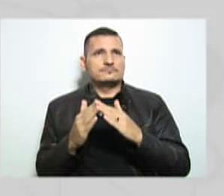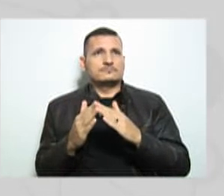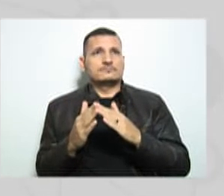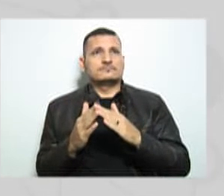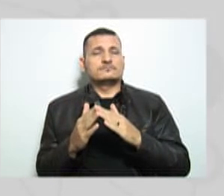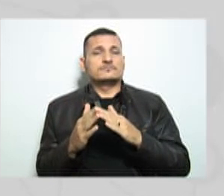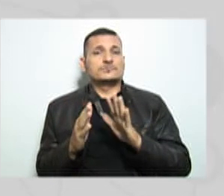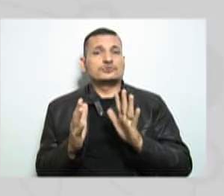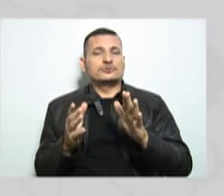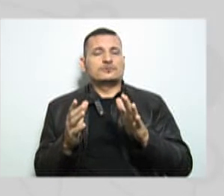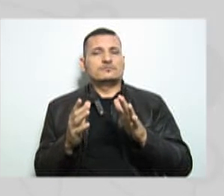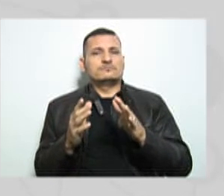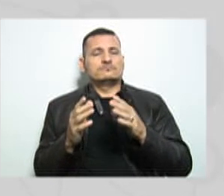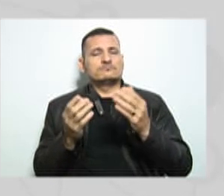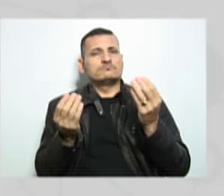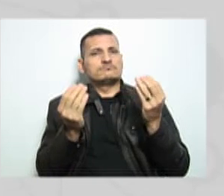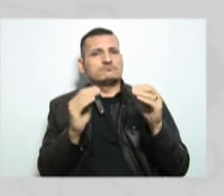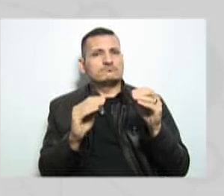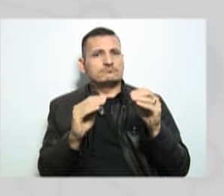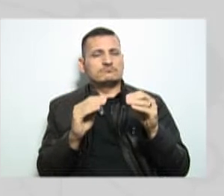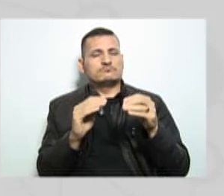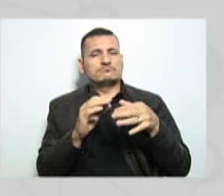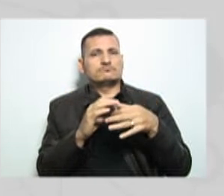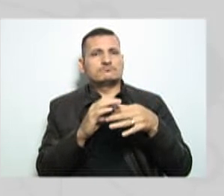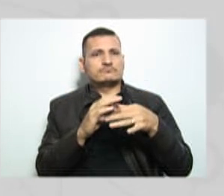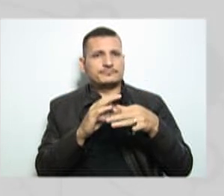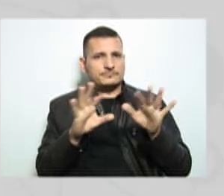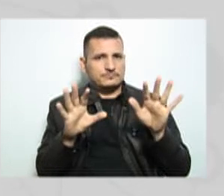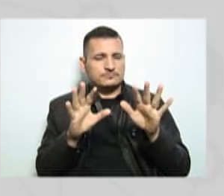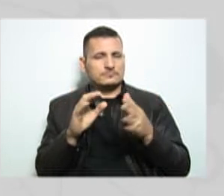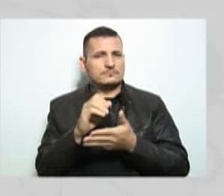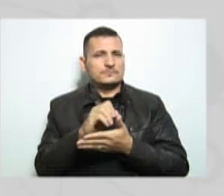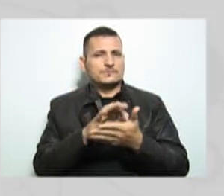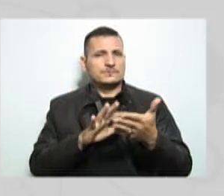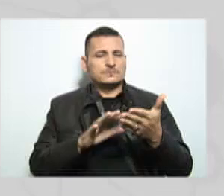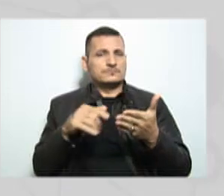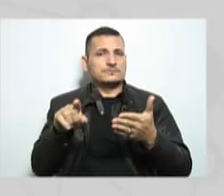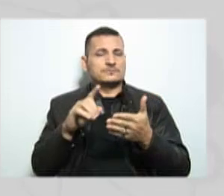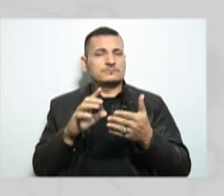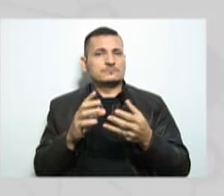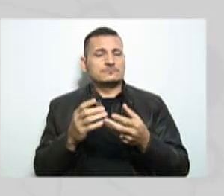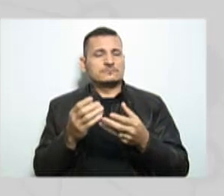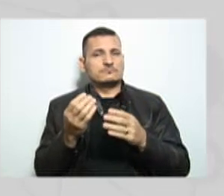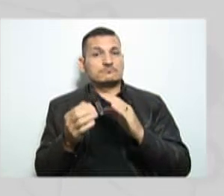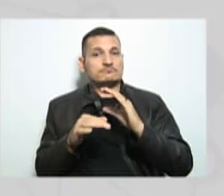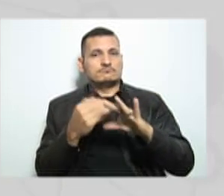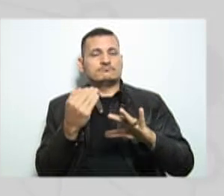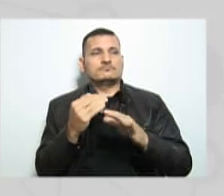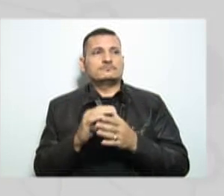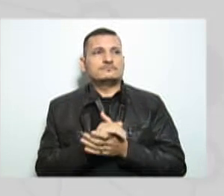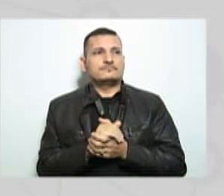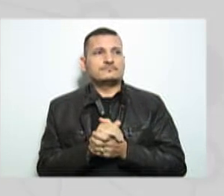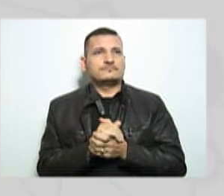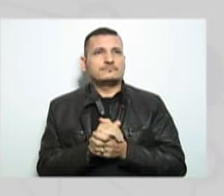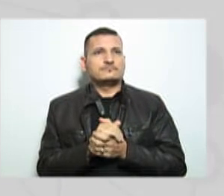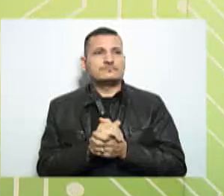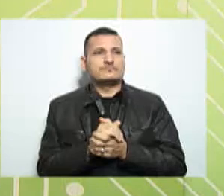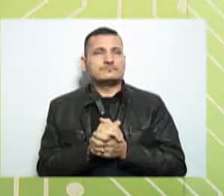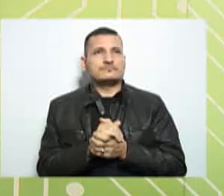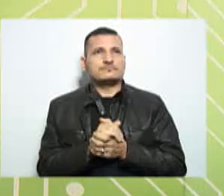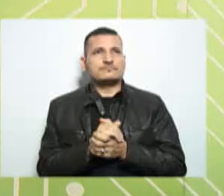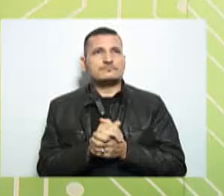está com vocês, tá bom? Essa tarefinha que vocês vão ter que entregar aqui